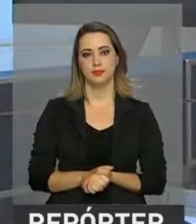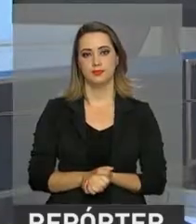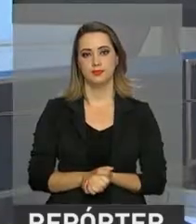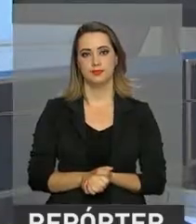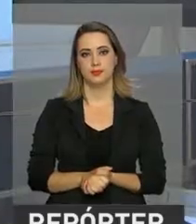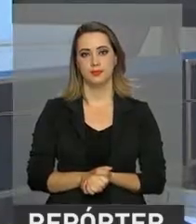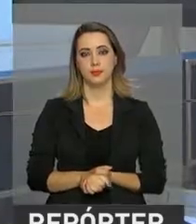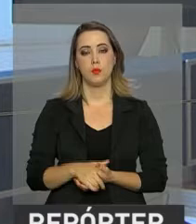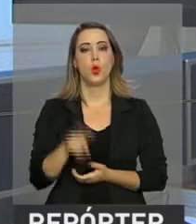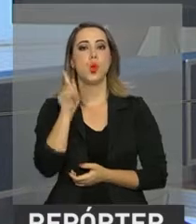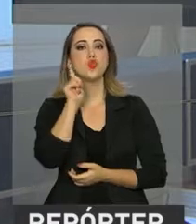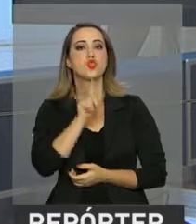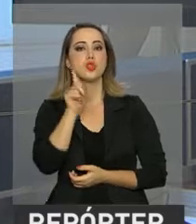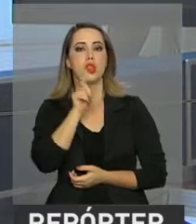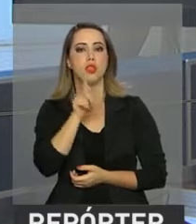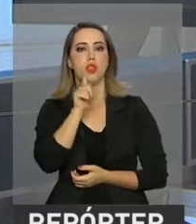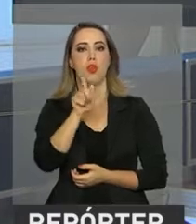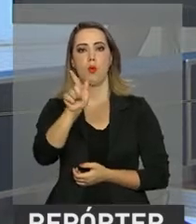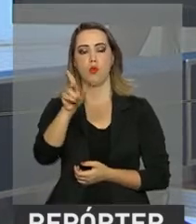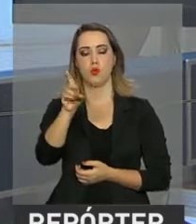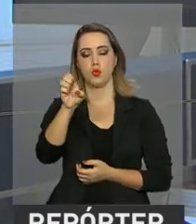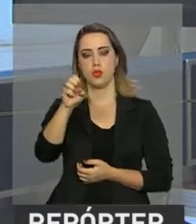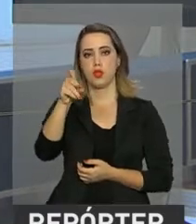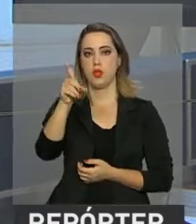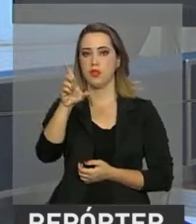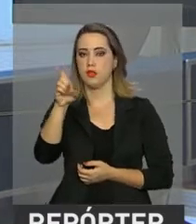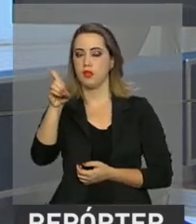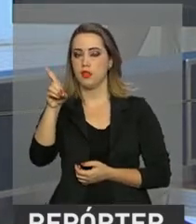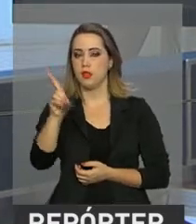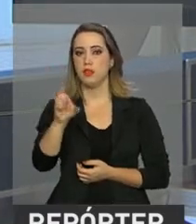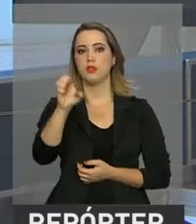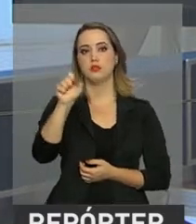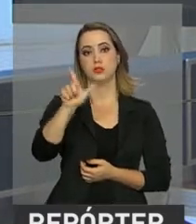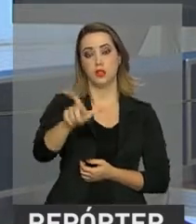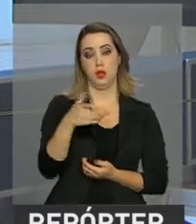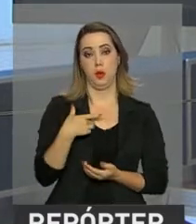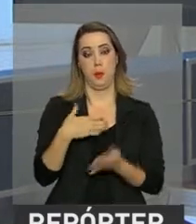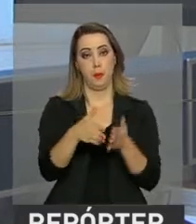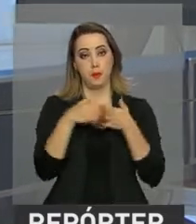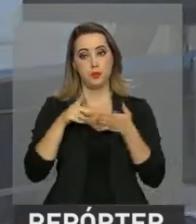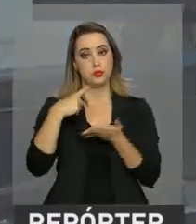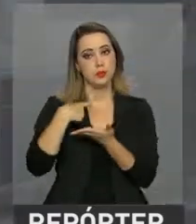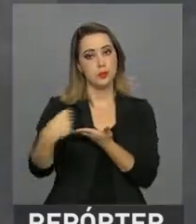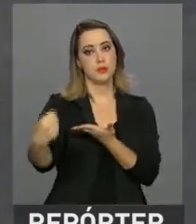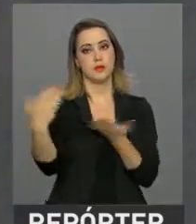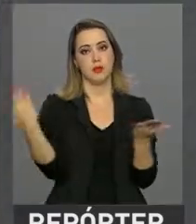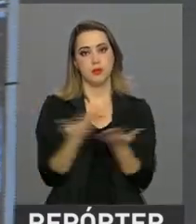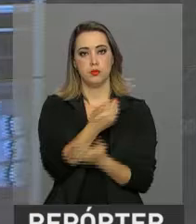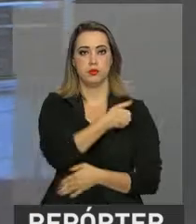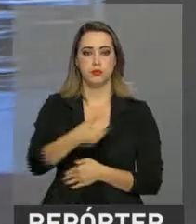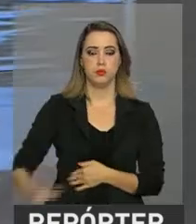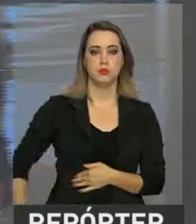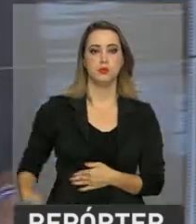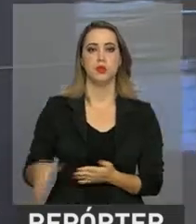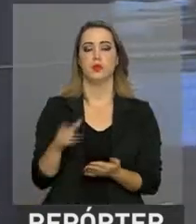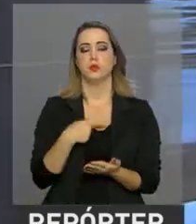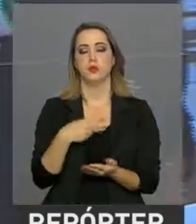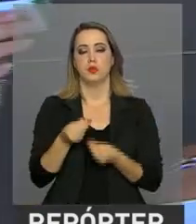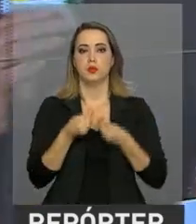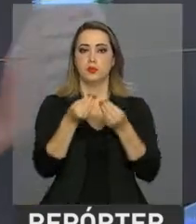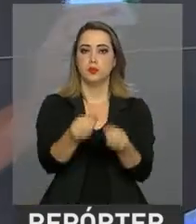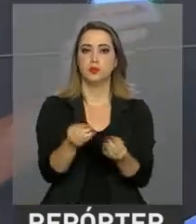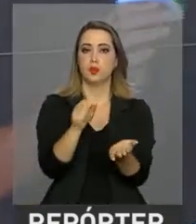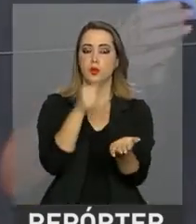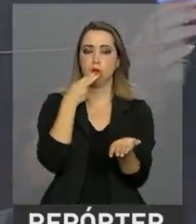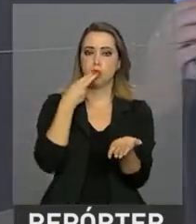geddel vieira lima entregou hoje carta de demissão ao presidente michel temer vamos saber os detalhes com a repórter luana cara que está